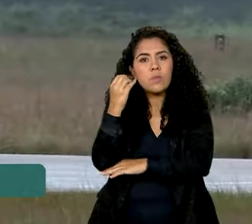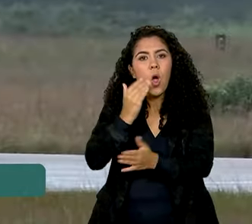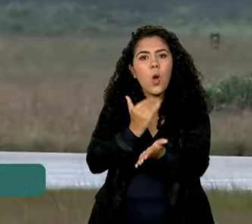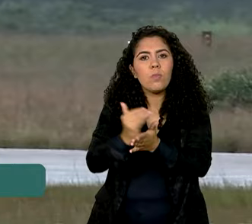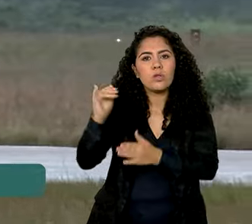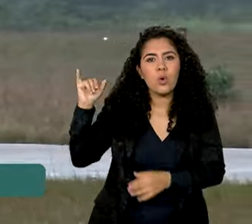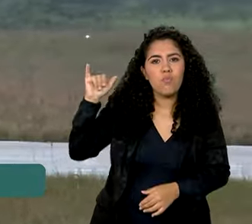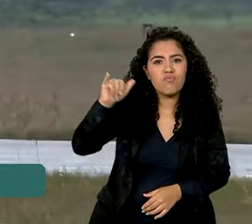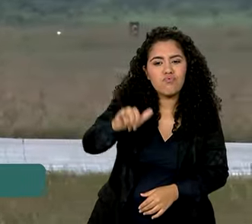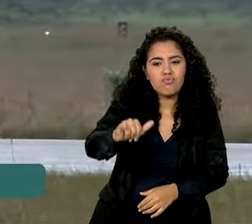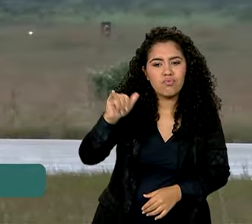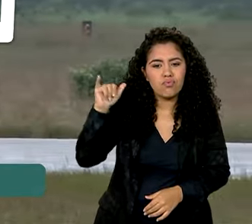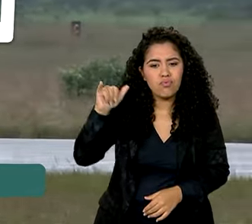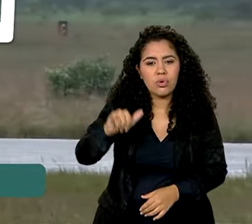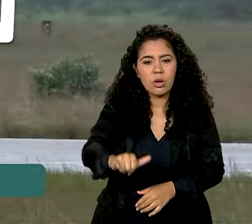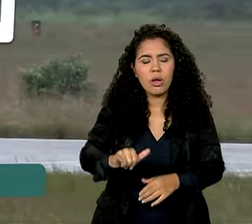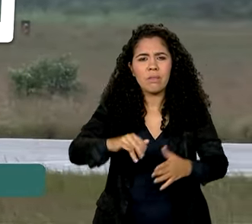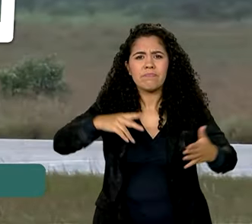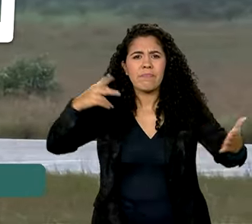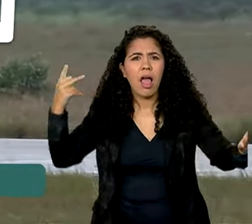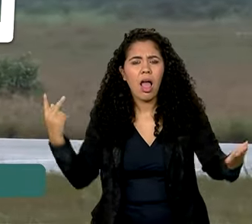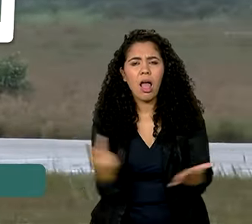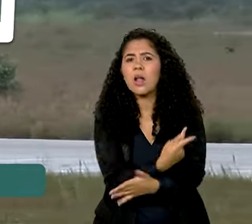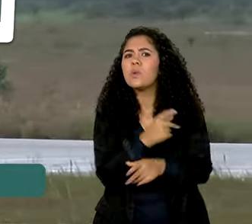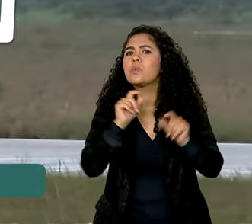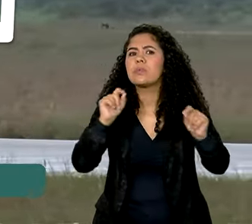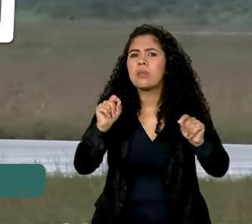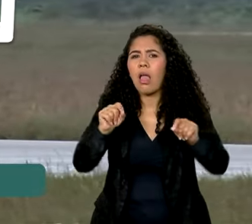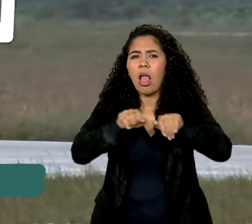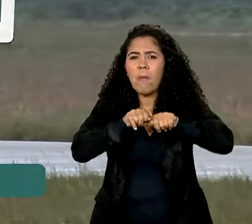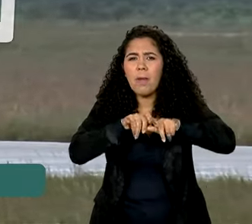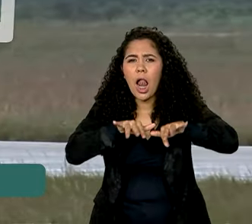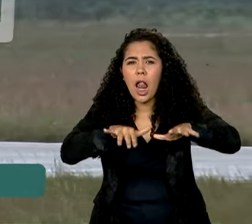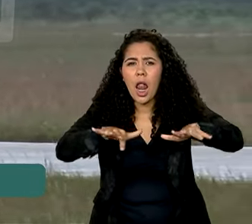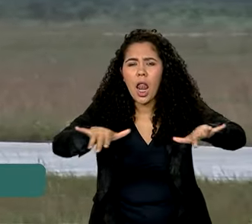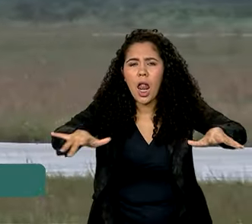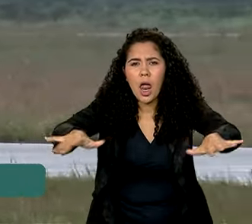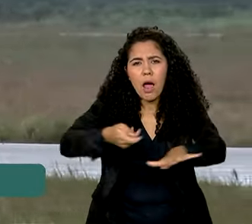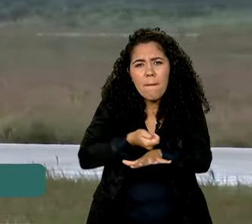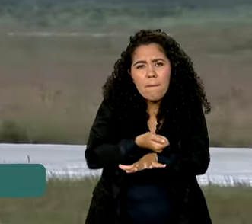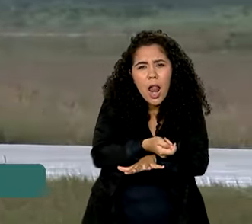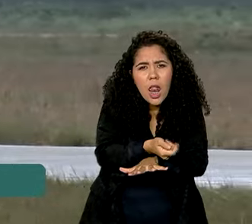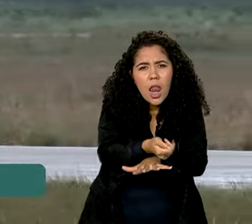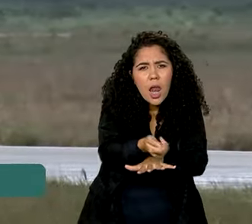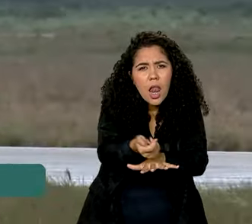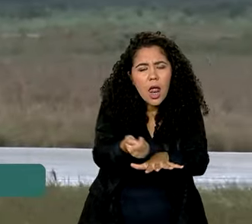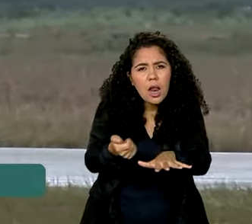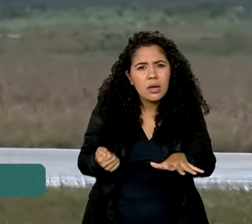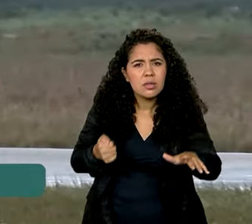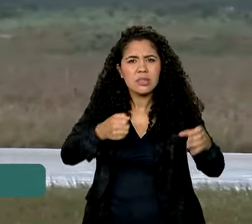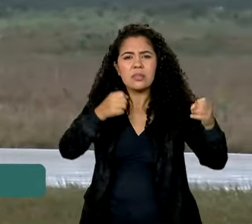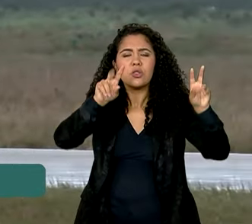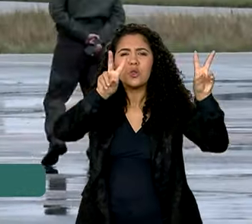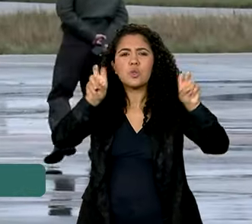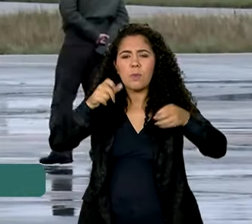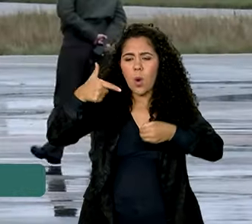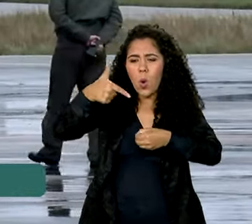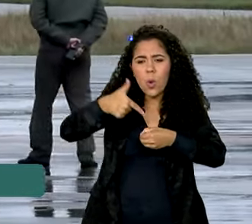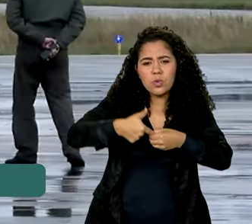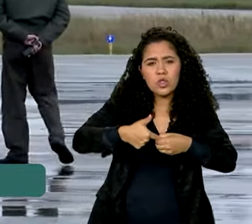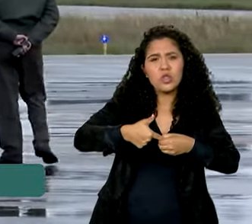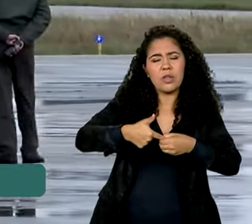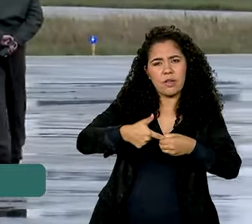comerciais. Não demorou para que surgissem fake news dizendo que o fornecimento de combustível de aviação no Rio Grande do Sul